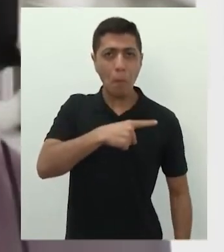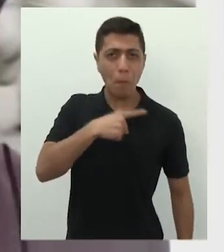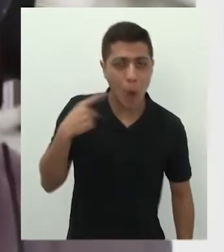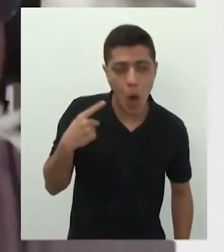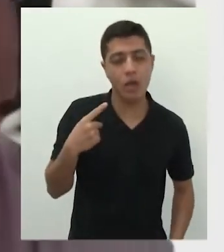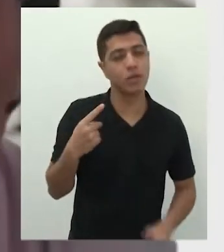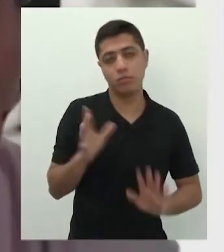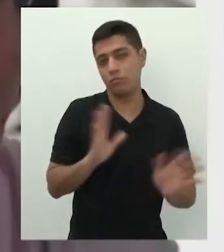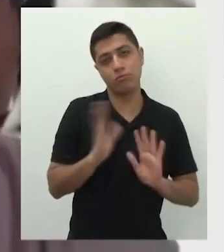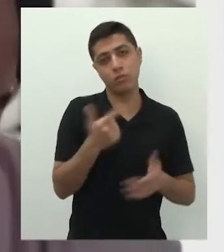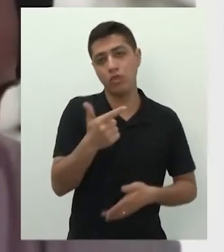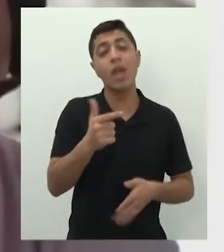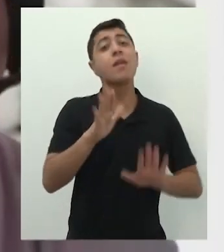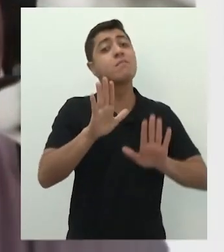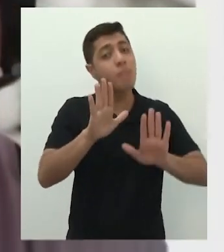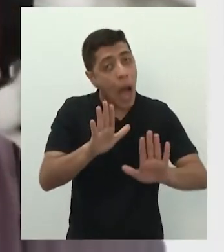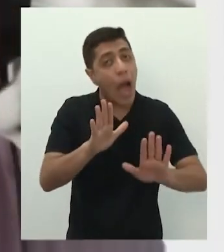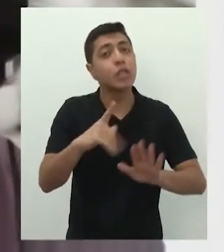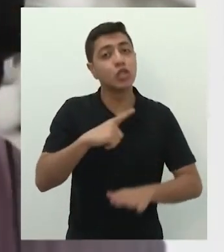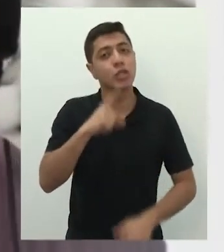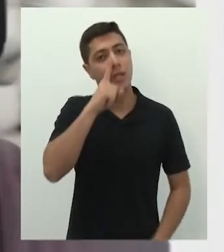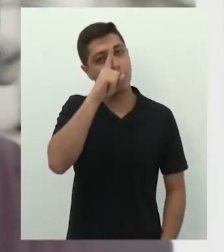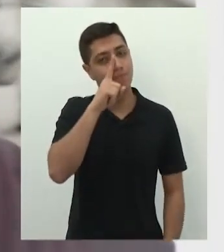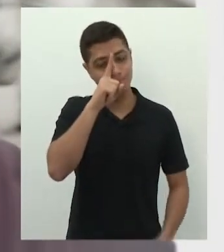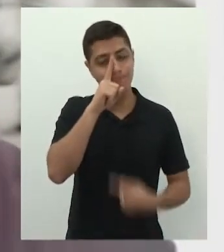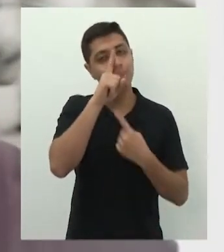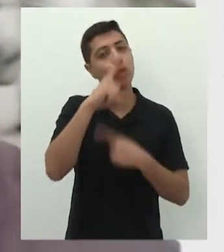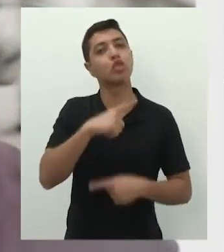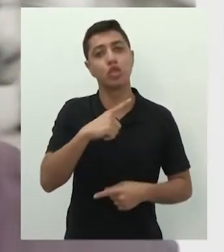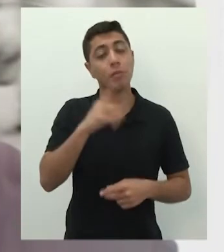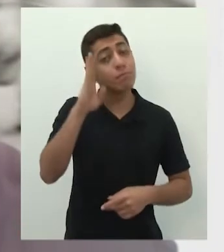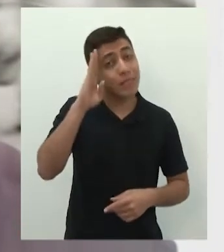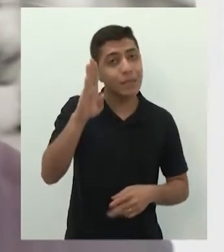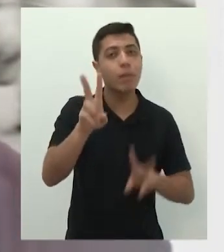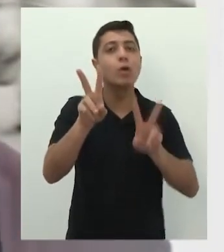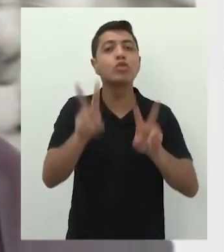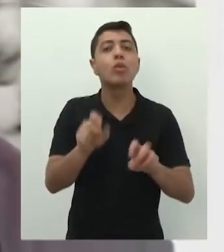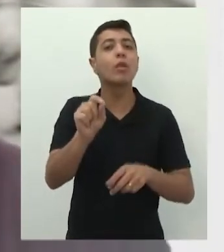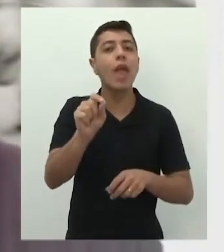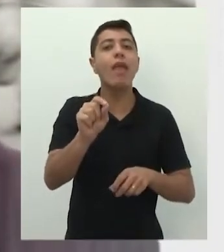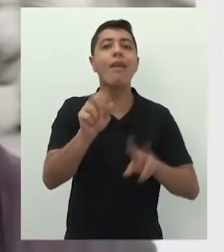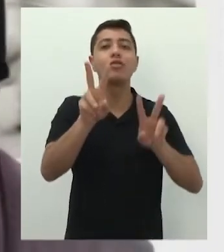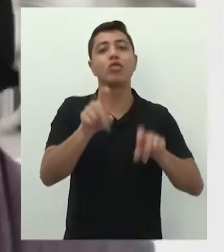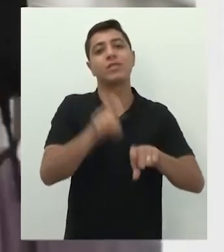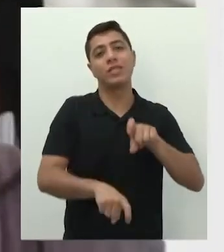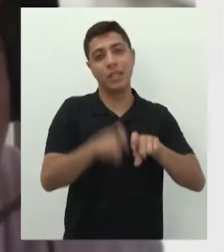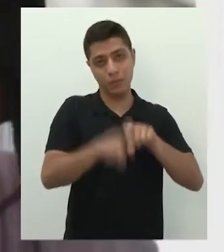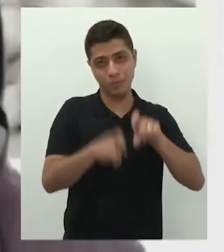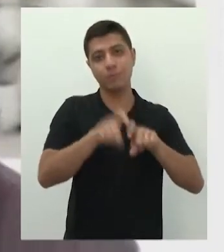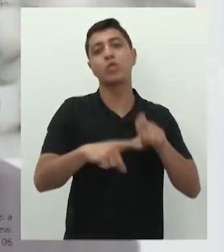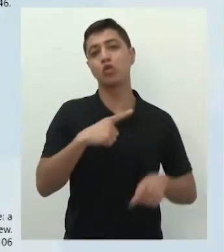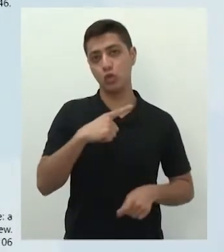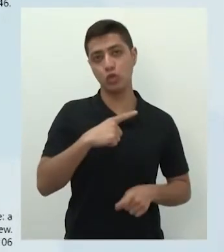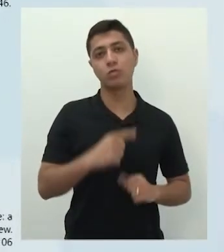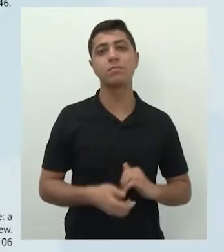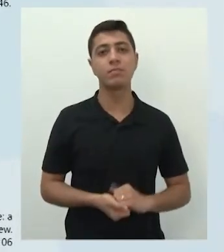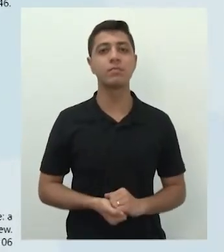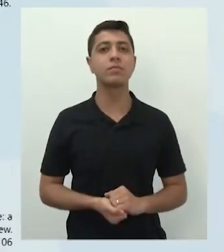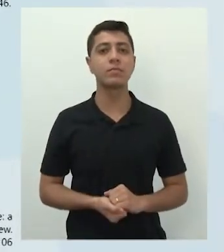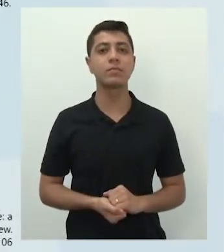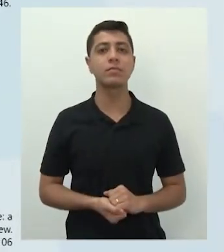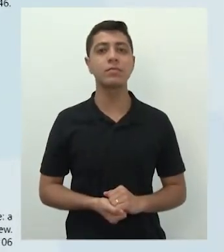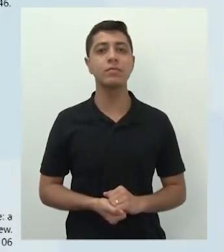que estão carregando um potinho com açúcar. O que elas fazem com esse açúcar? Elas passam na areola, passam aqui